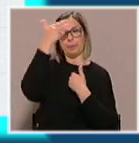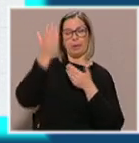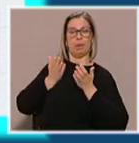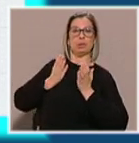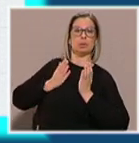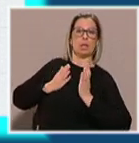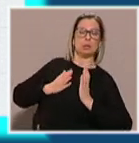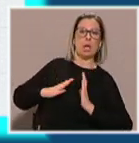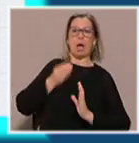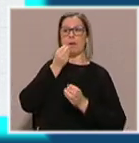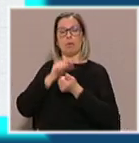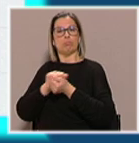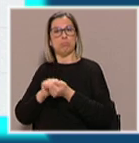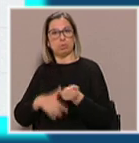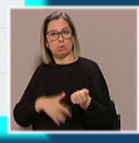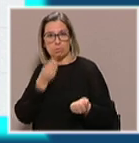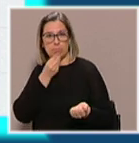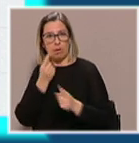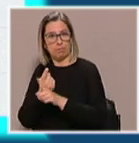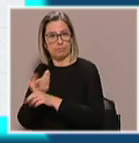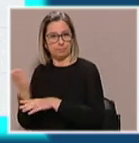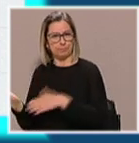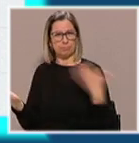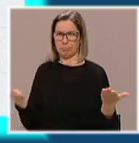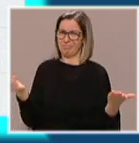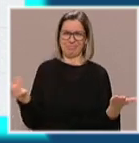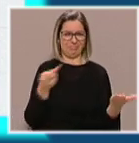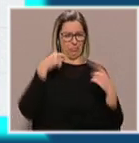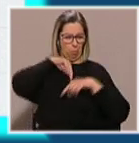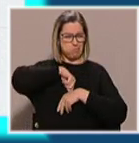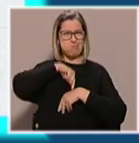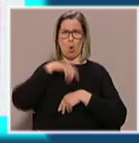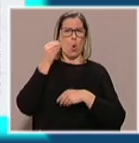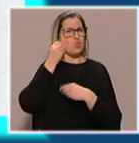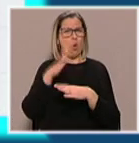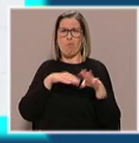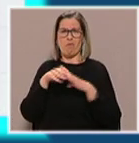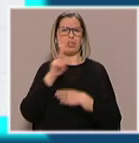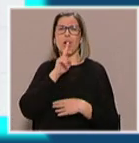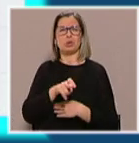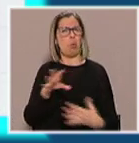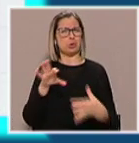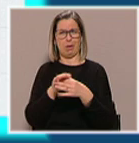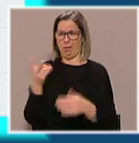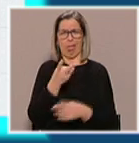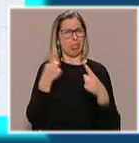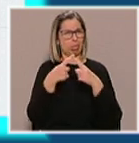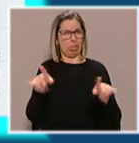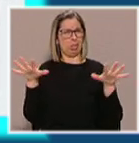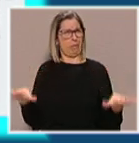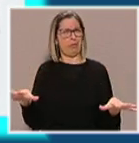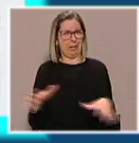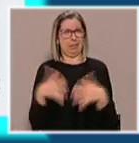como reage o nosso organismo interno perante estas ações antagónicas? O sistema simpático responde de modo a assegurar a